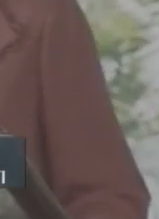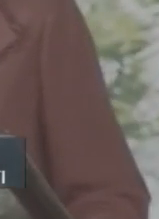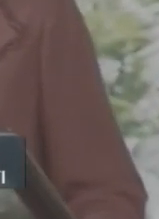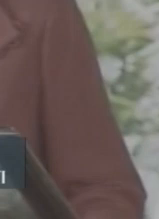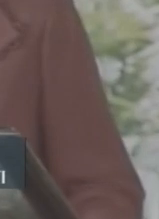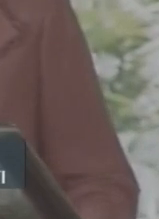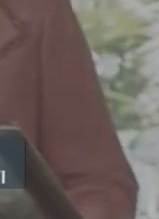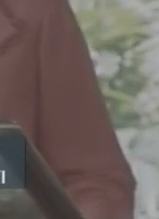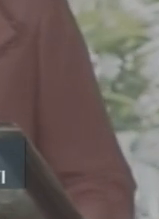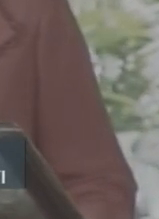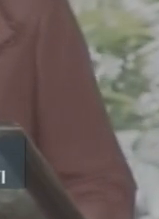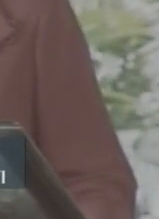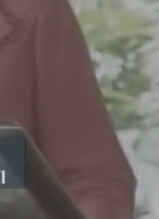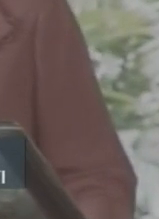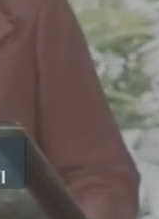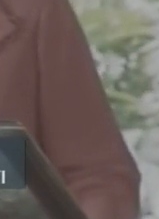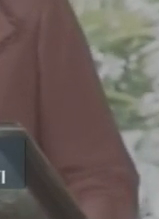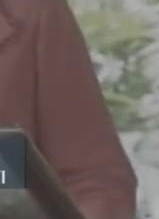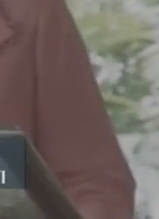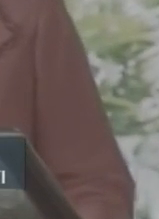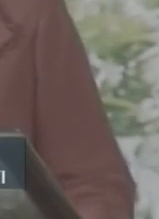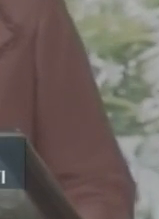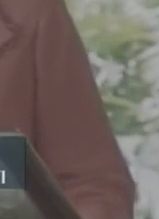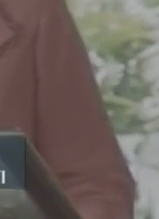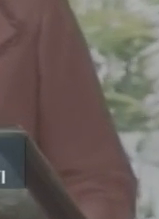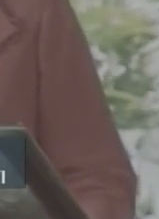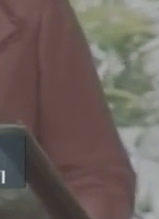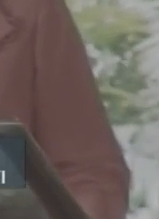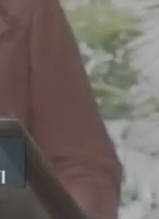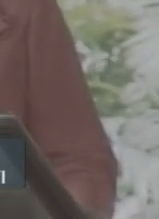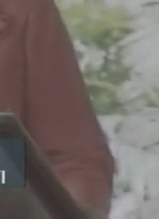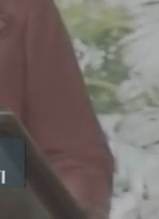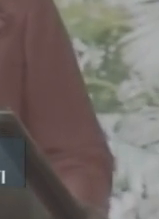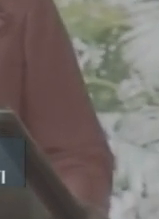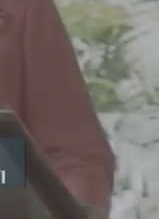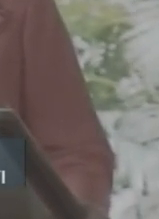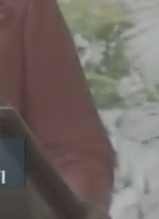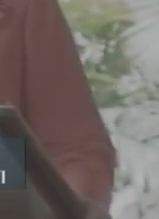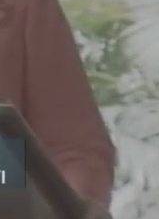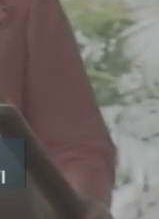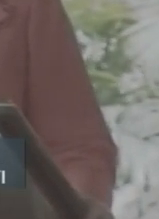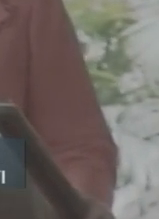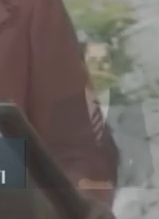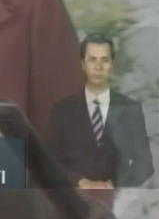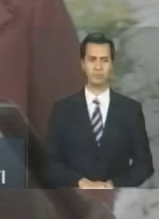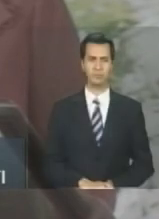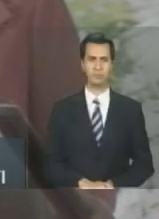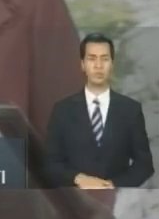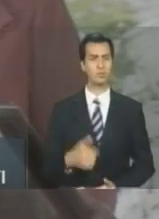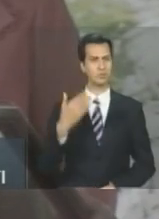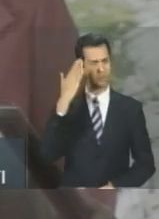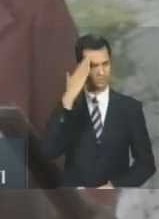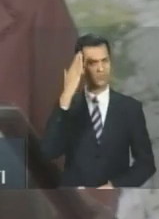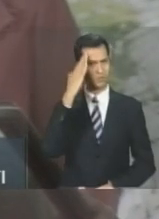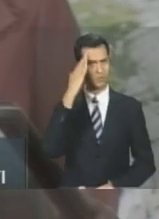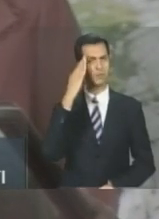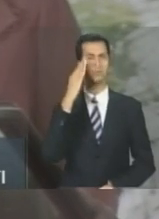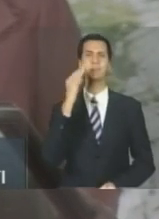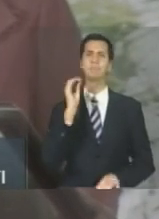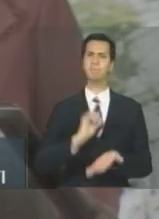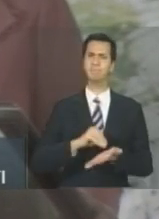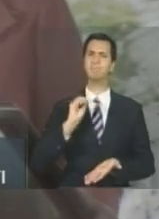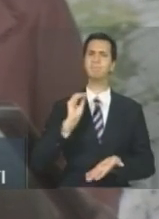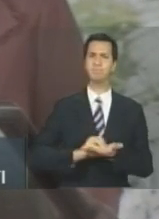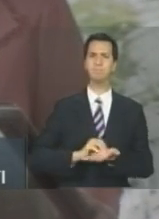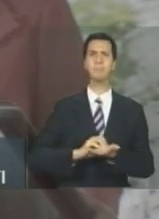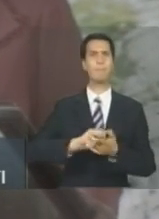pays, autant du point de vue institutionnel que du point de vue de l'infrastructure de votre pays. Sei que ainda restam muitos desafios